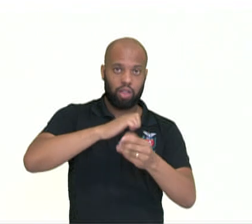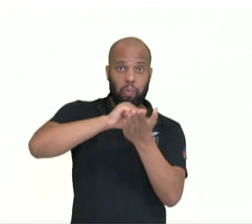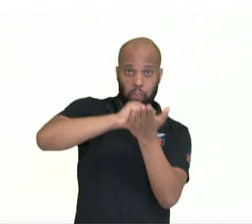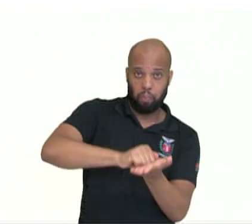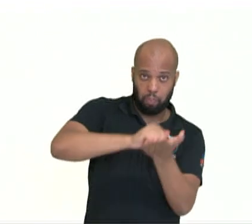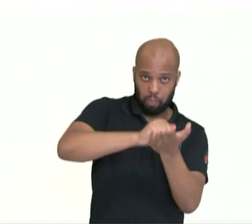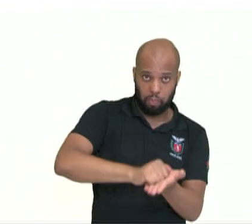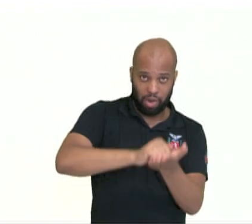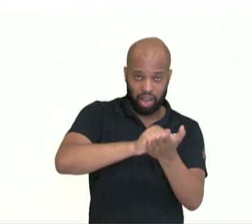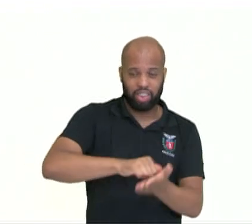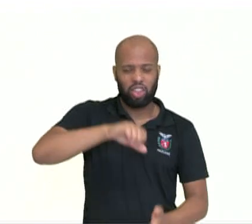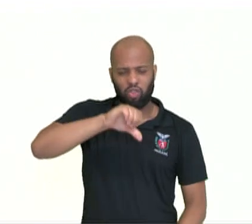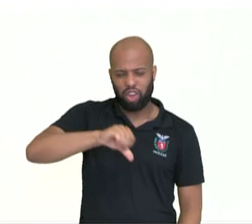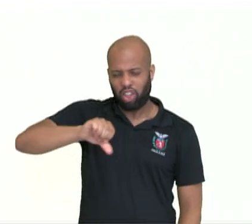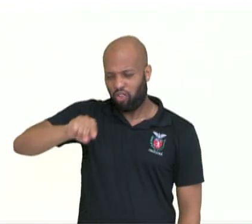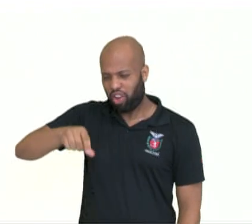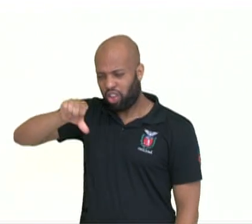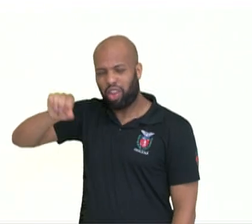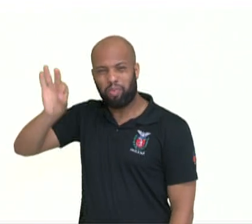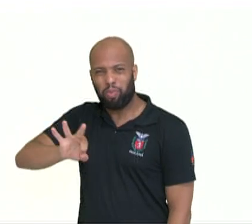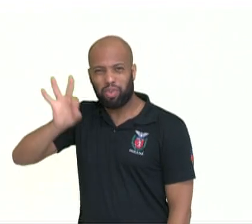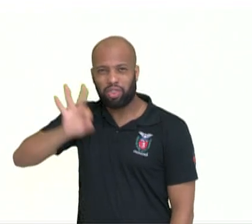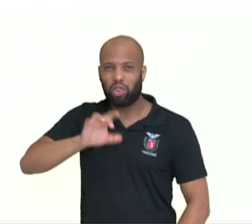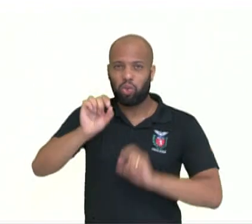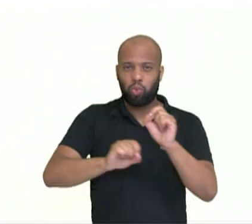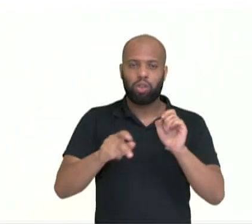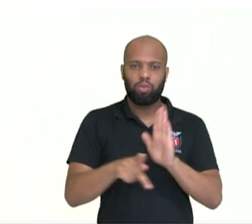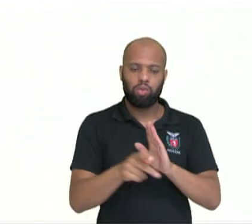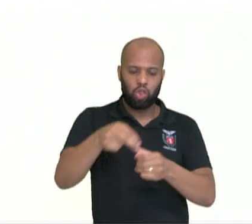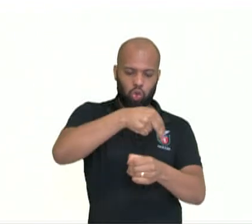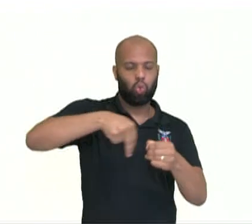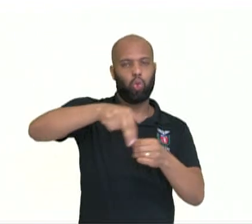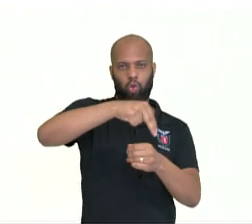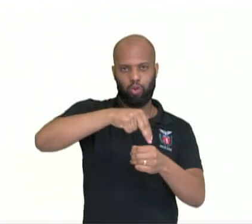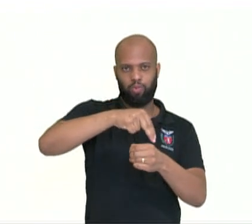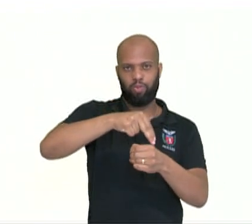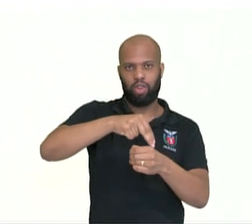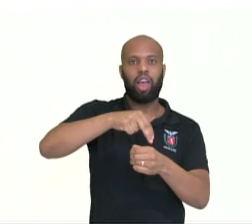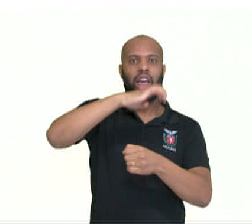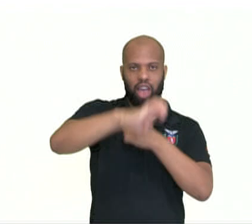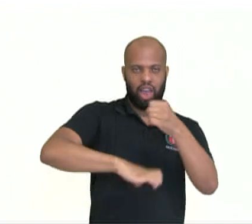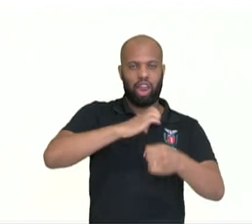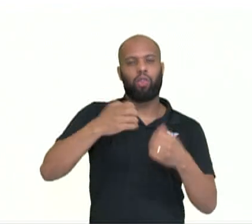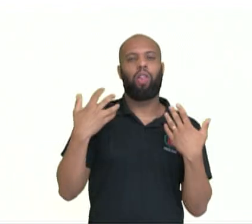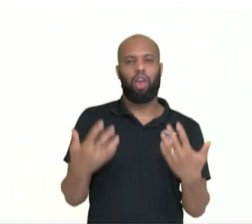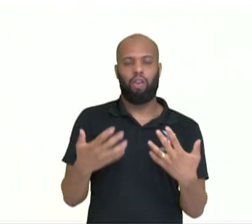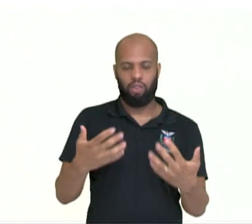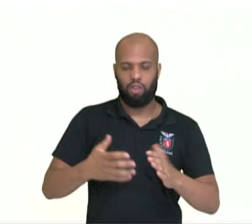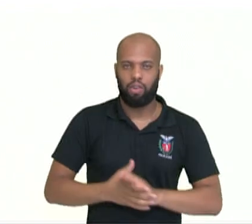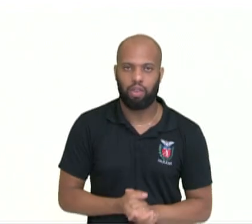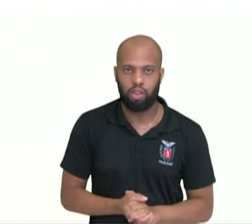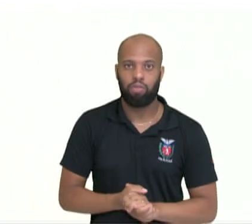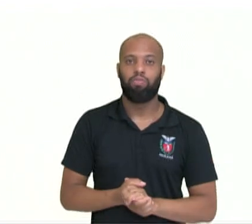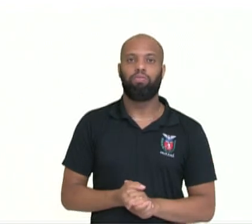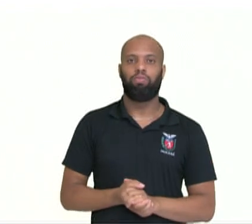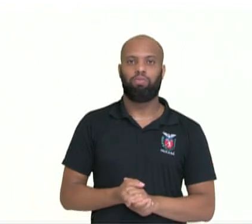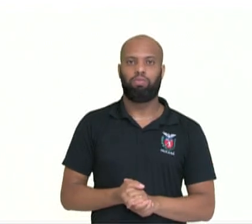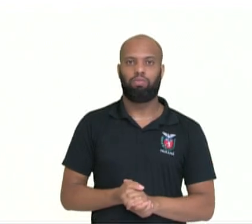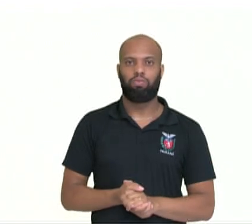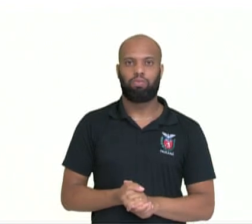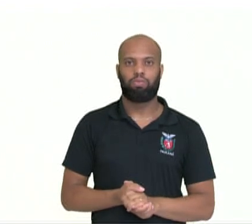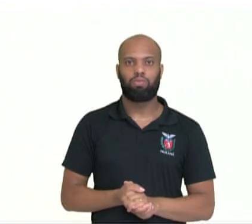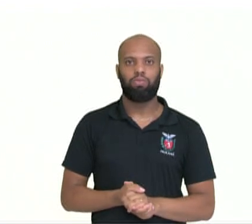atômica, 99,9% da massa atômica está no núcleo, ok? E esses elétrons estão ao